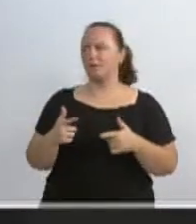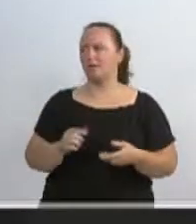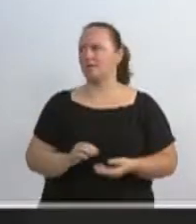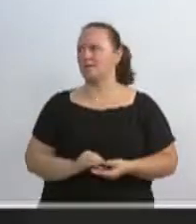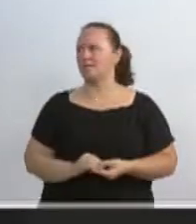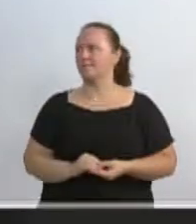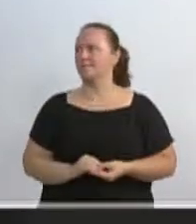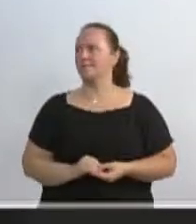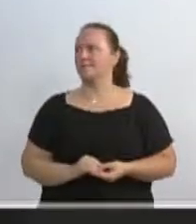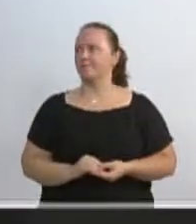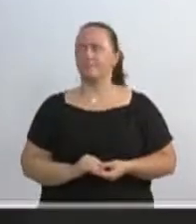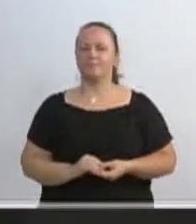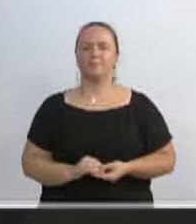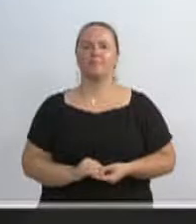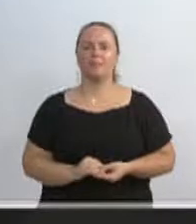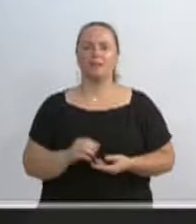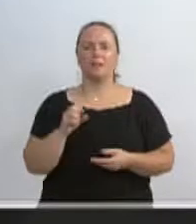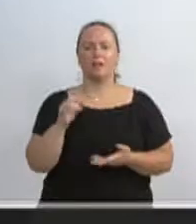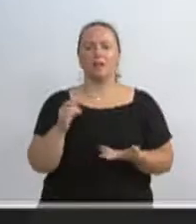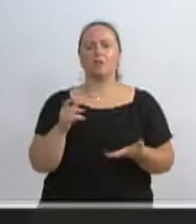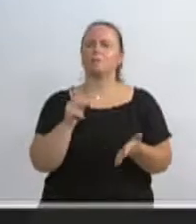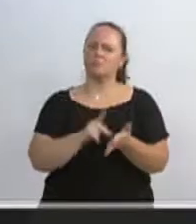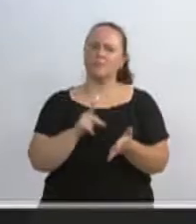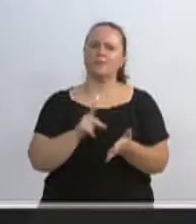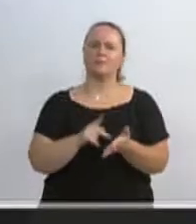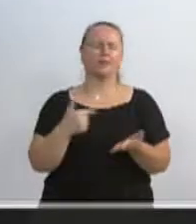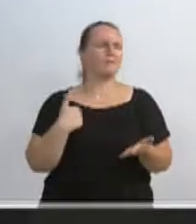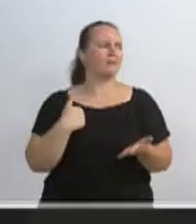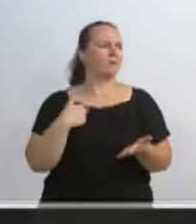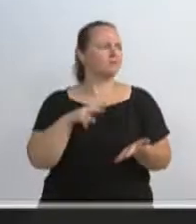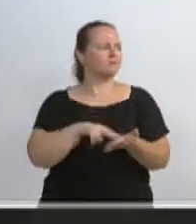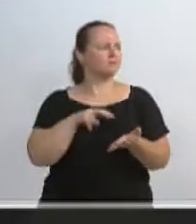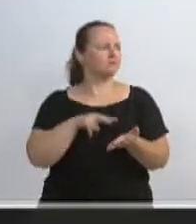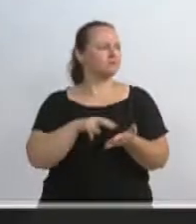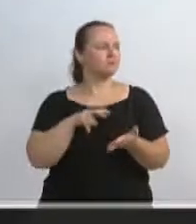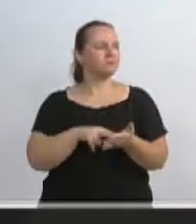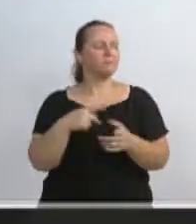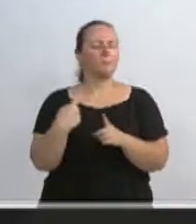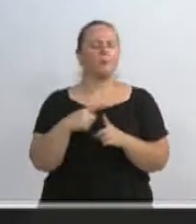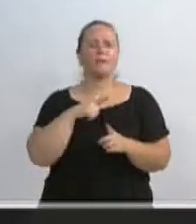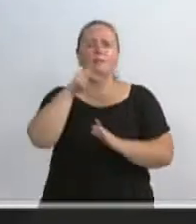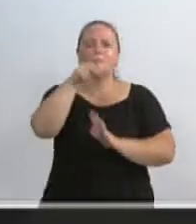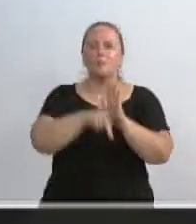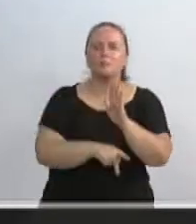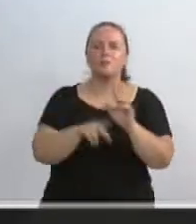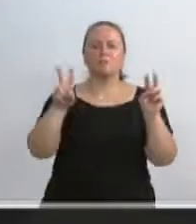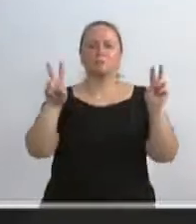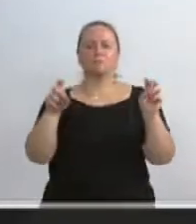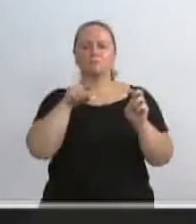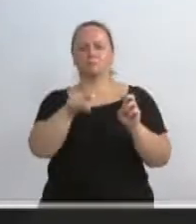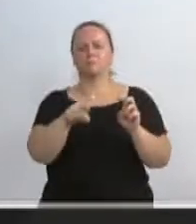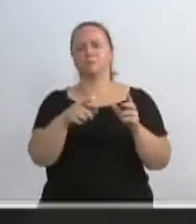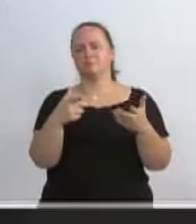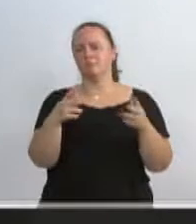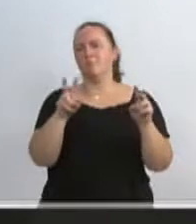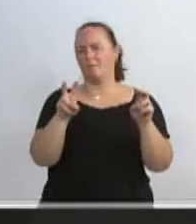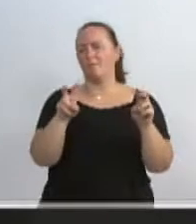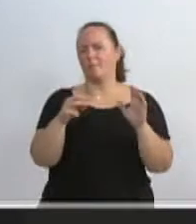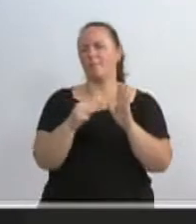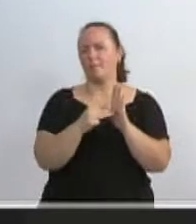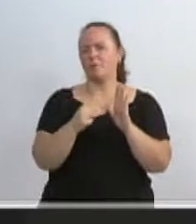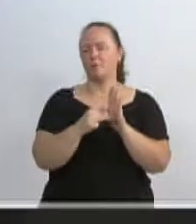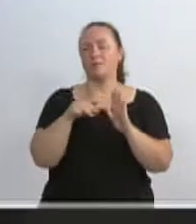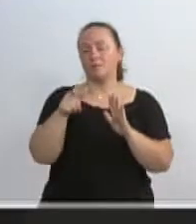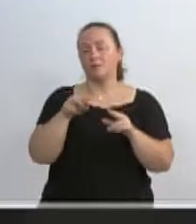seu vídeo foi à tona não me contive aqui é minha casa quer dizer que temos um projeto que trata de sentido e municípios já em